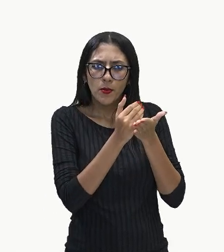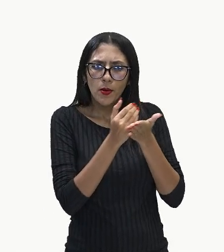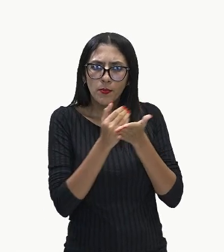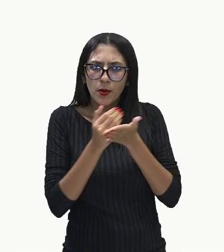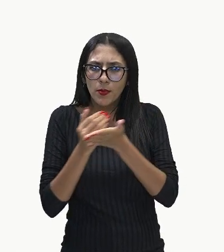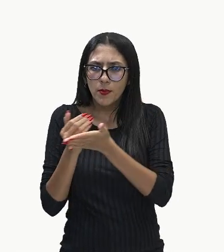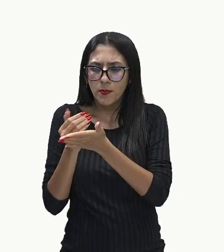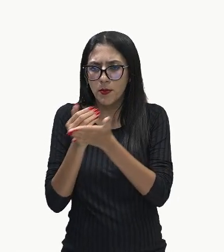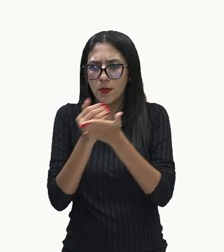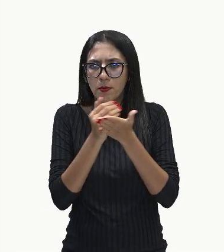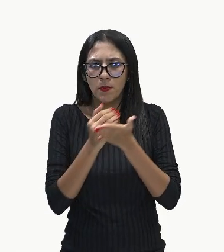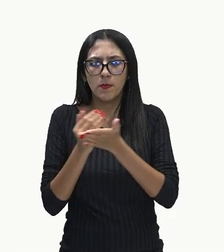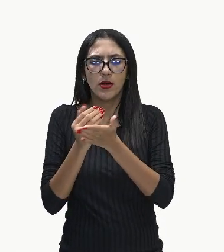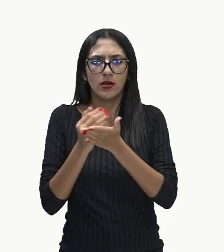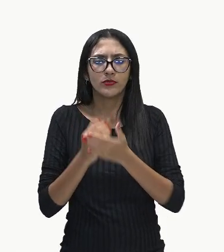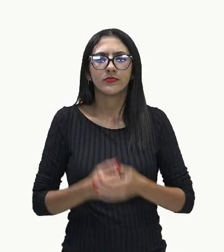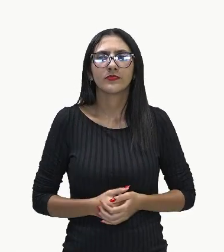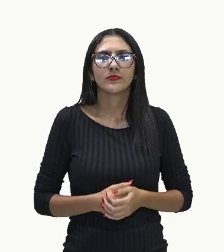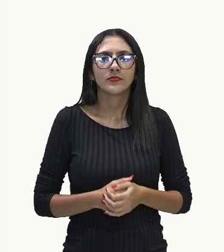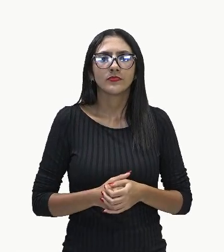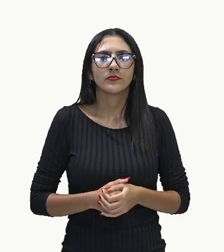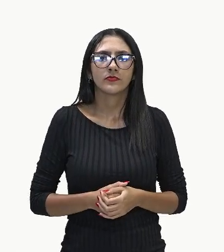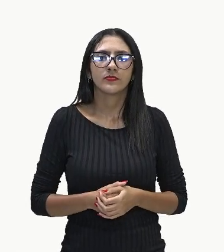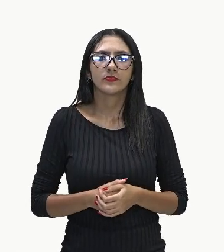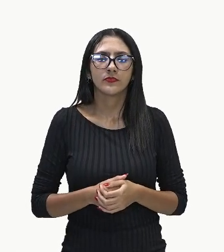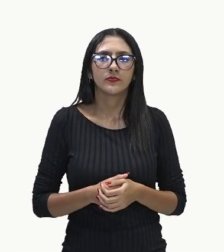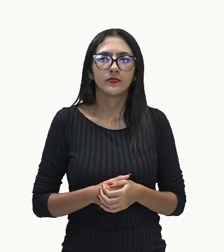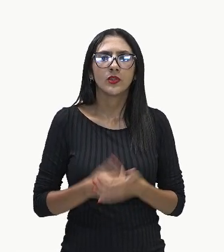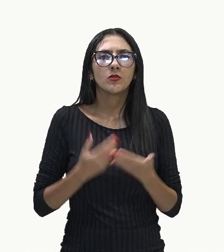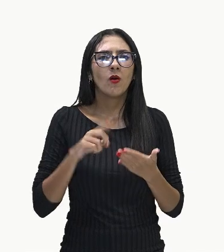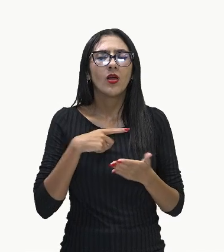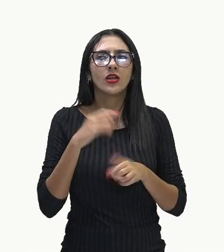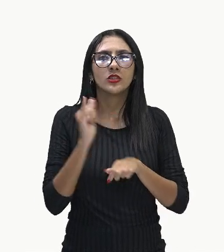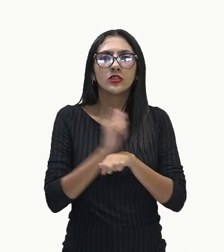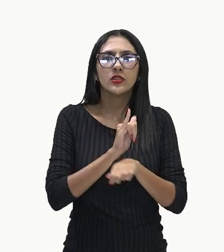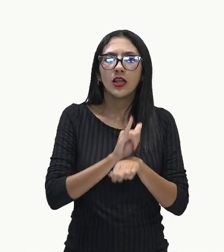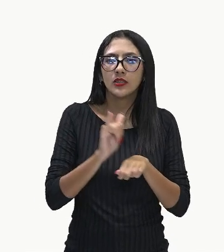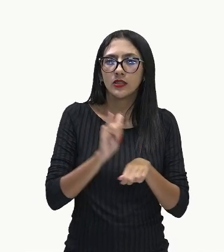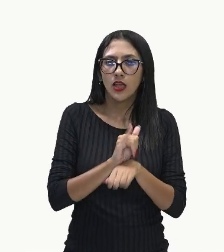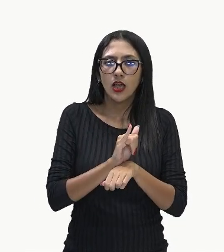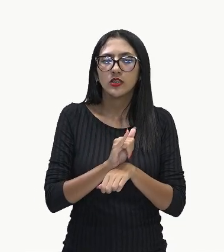Então, observe aí, qual é o sistema que foi criado pelo pesquisador.